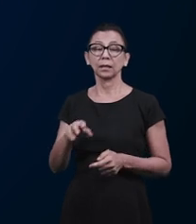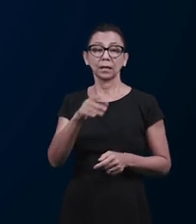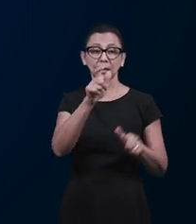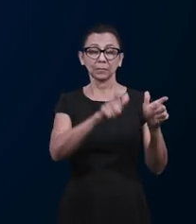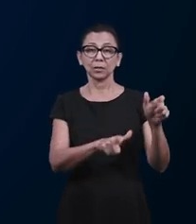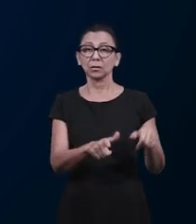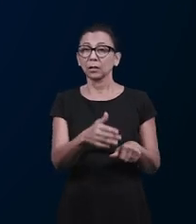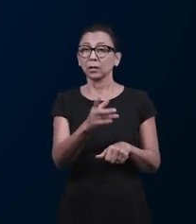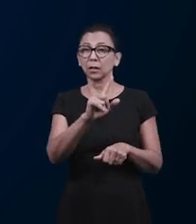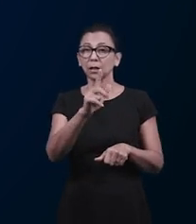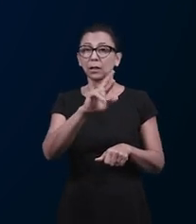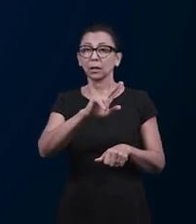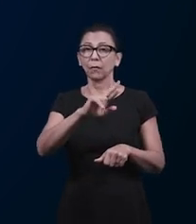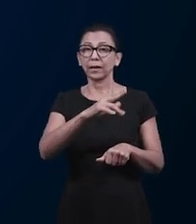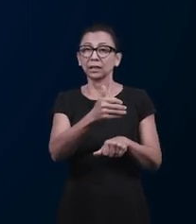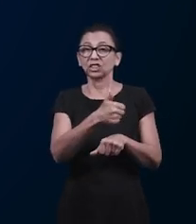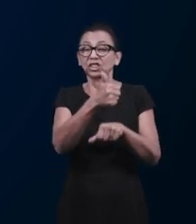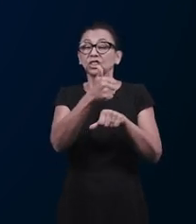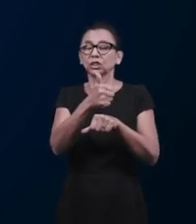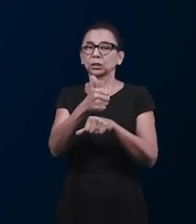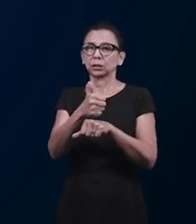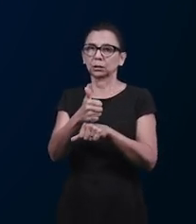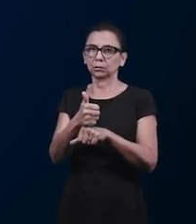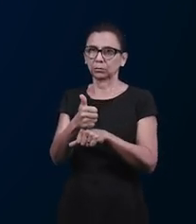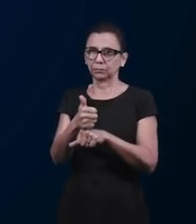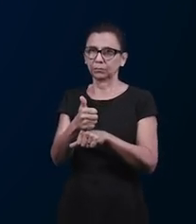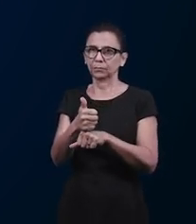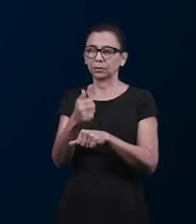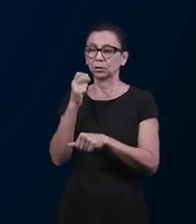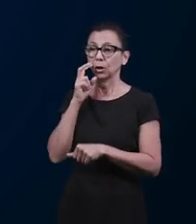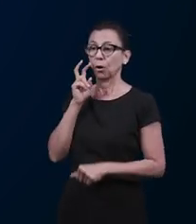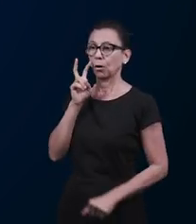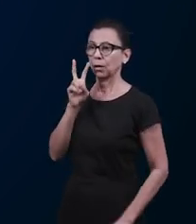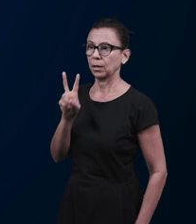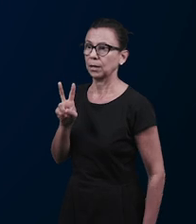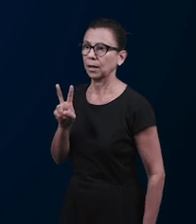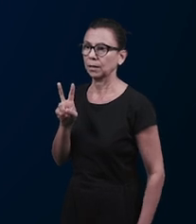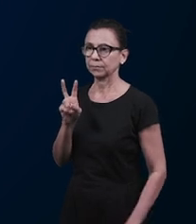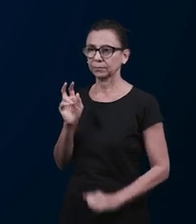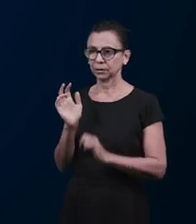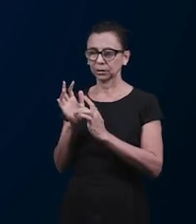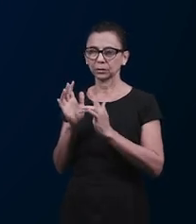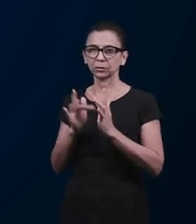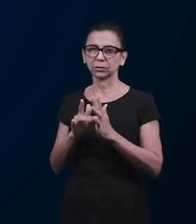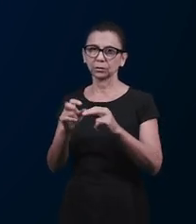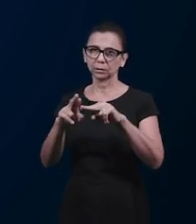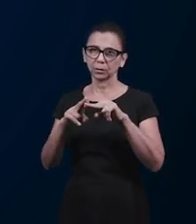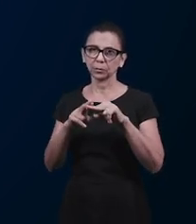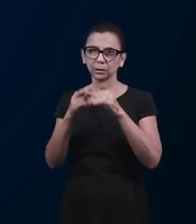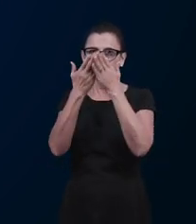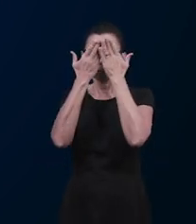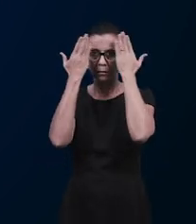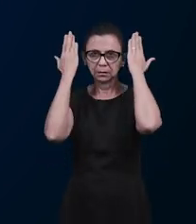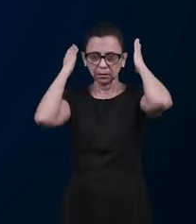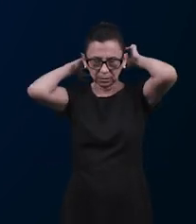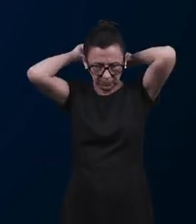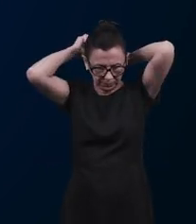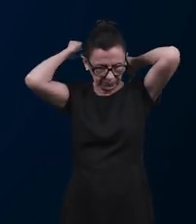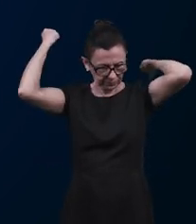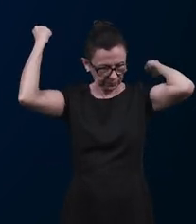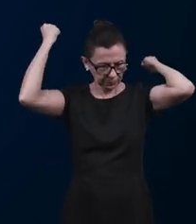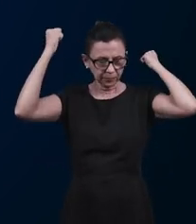de olhar para Jesus. Por isso eles vendaram os olhos do Senhor Jesus. E a letra